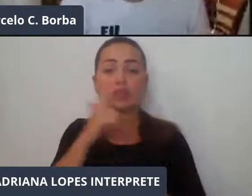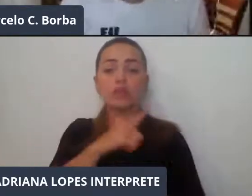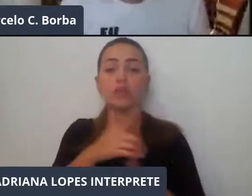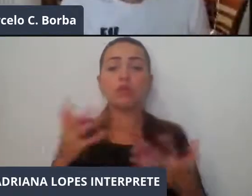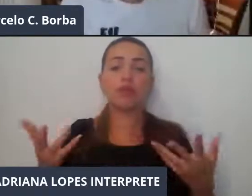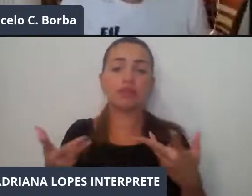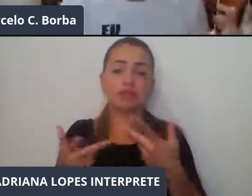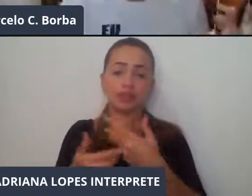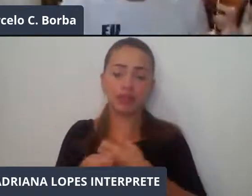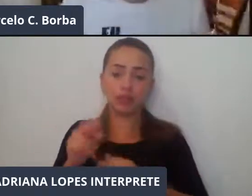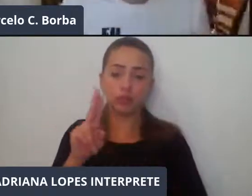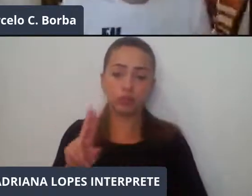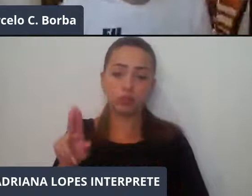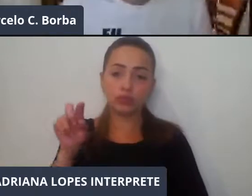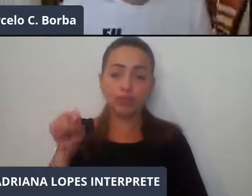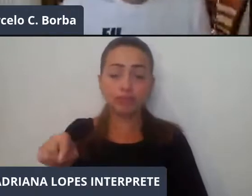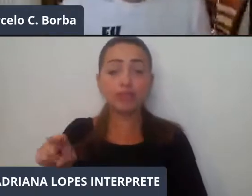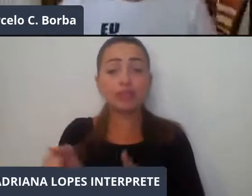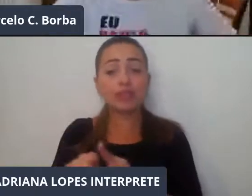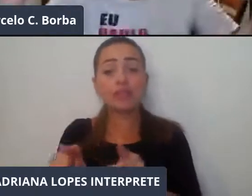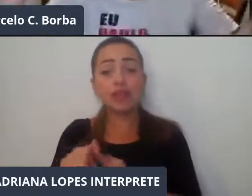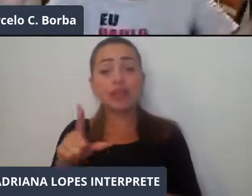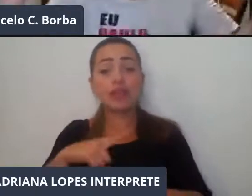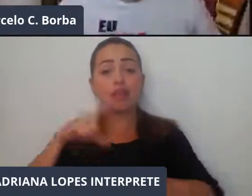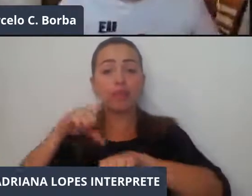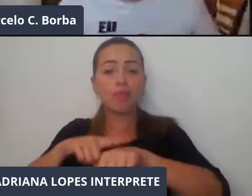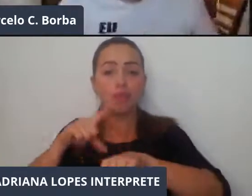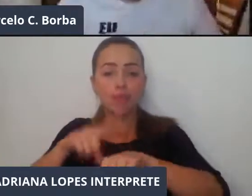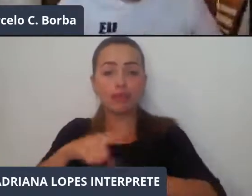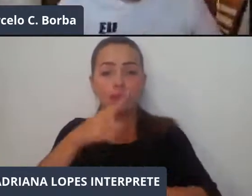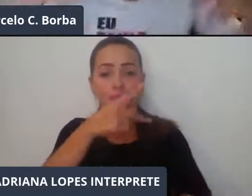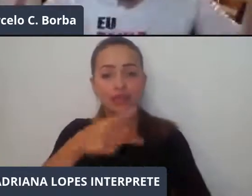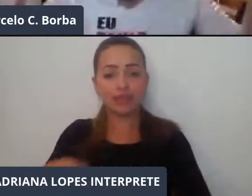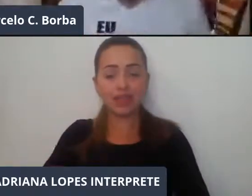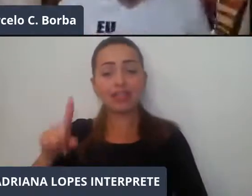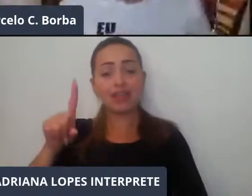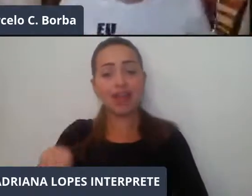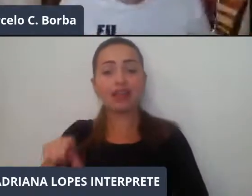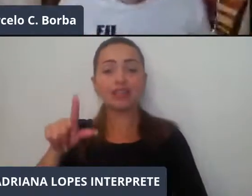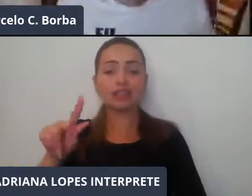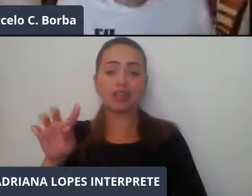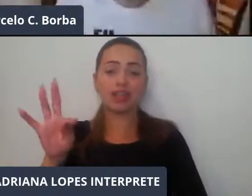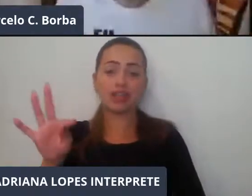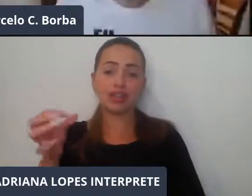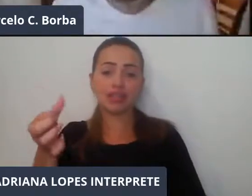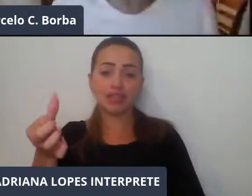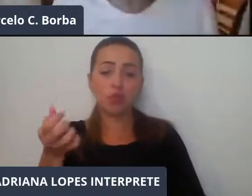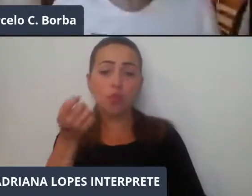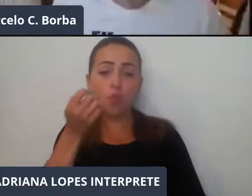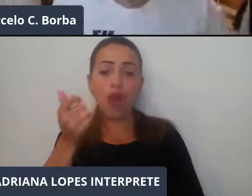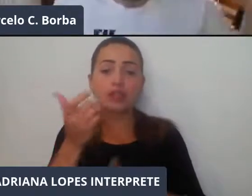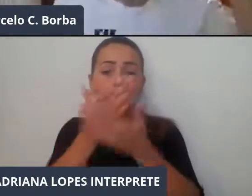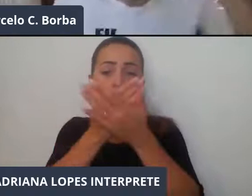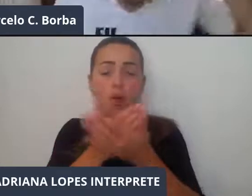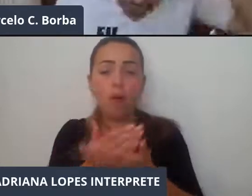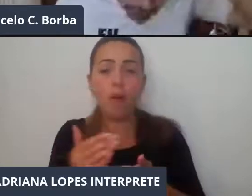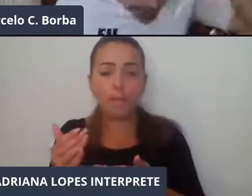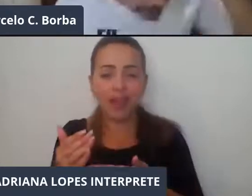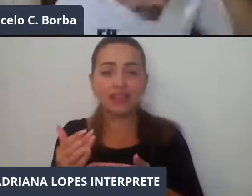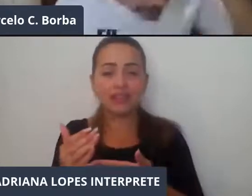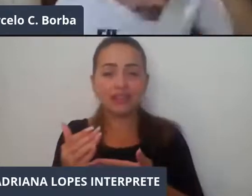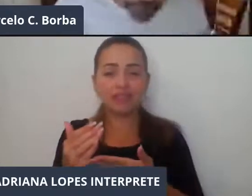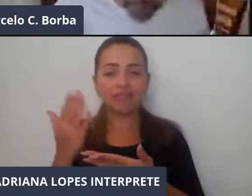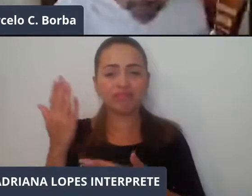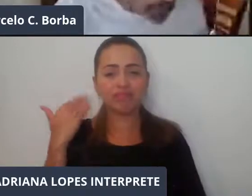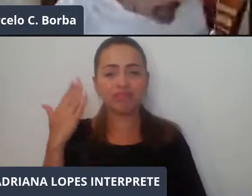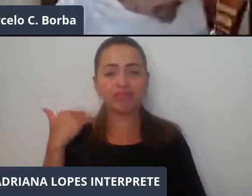isso. E também porque tem, no momento, um presidente que é do GT6, quase desde o começo, ou desde o começo, eu estou desde a